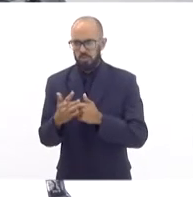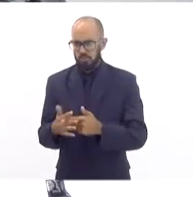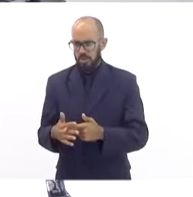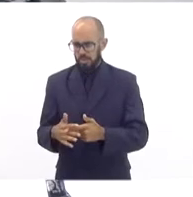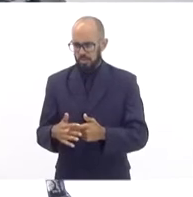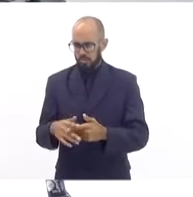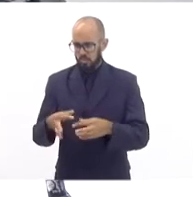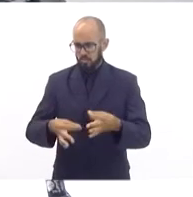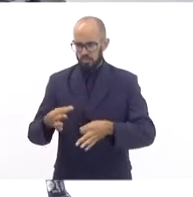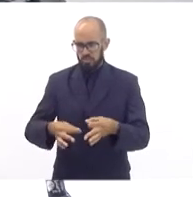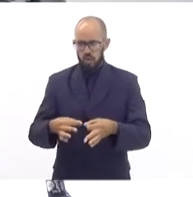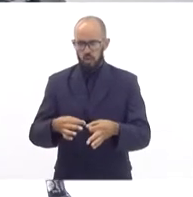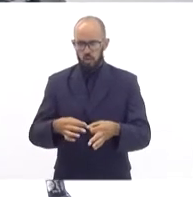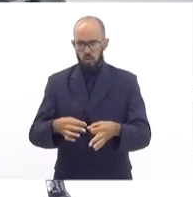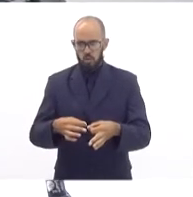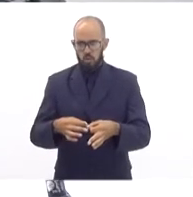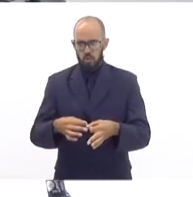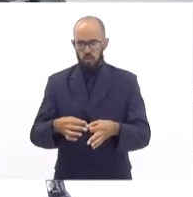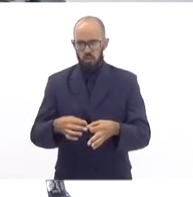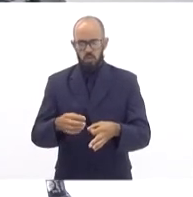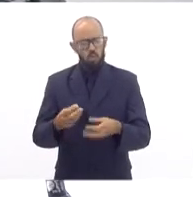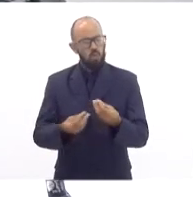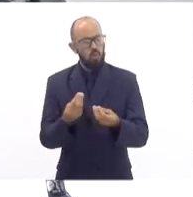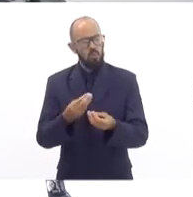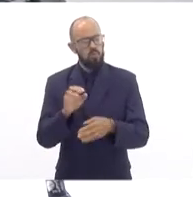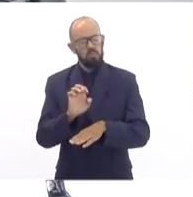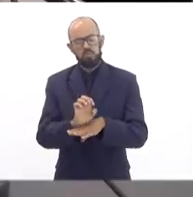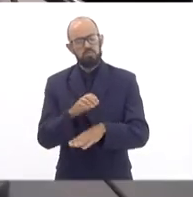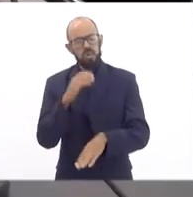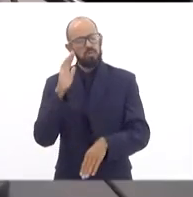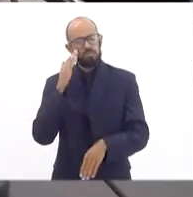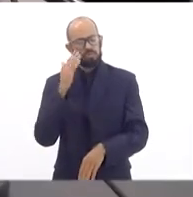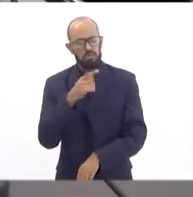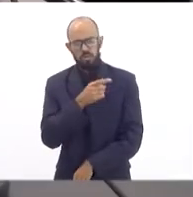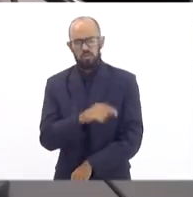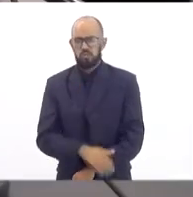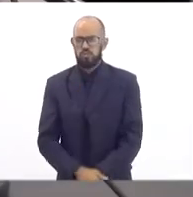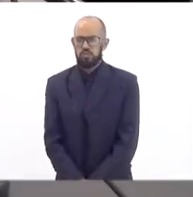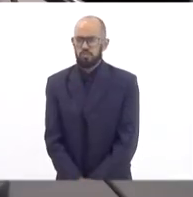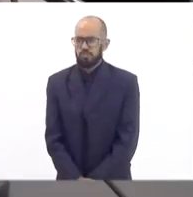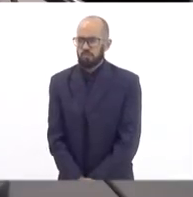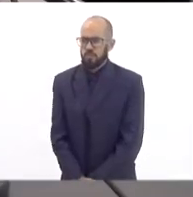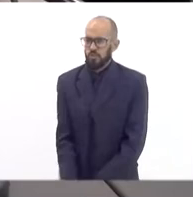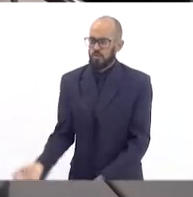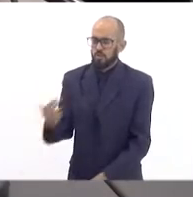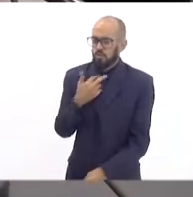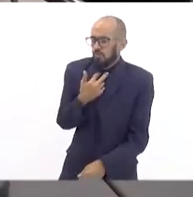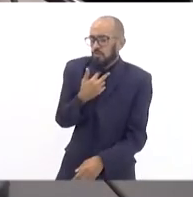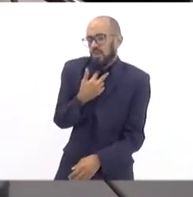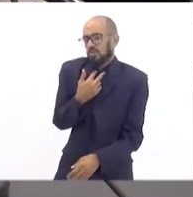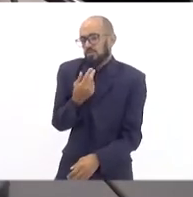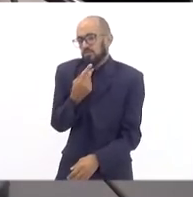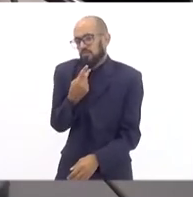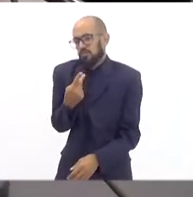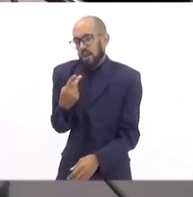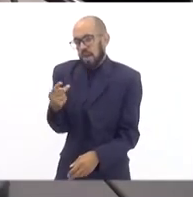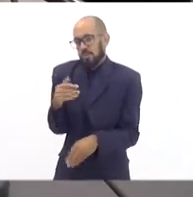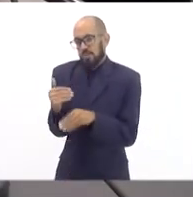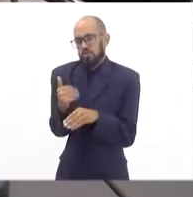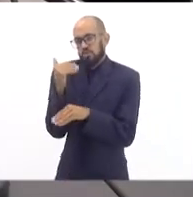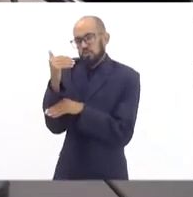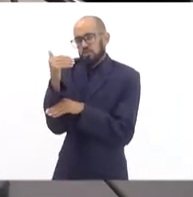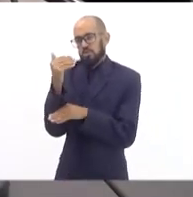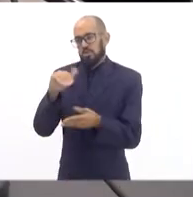judicial? Isso o Estado interpreta de que forma? Eu não posso falar pelos superiores, né?